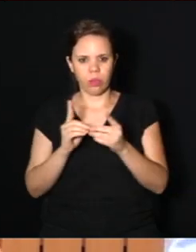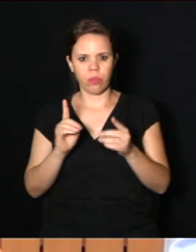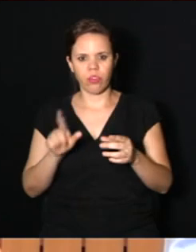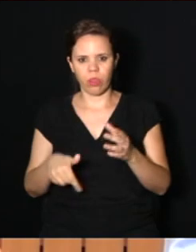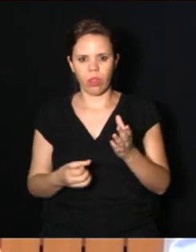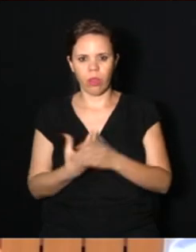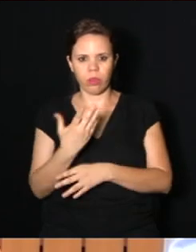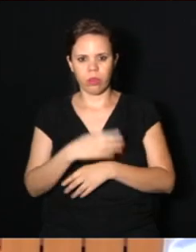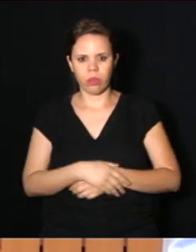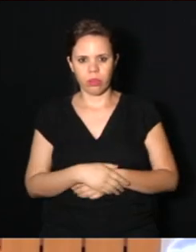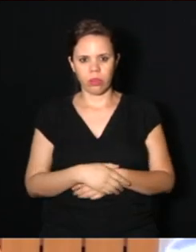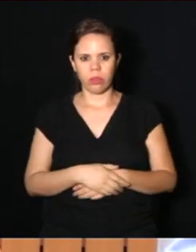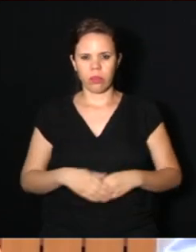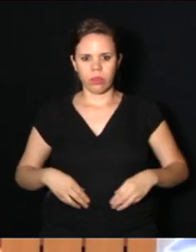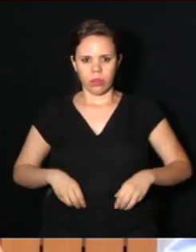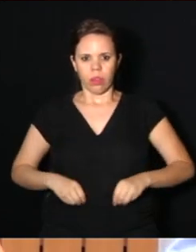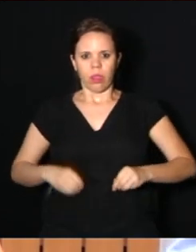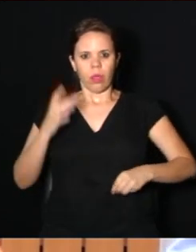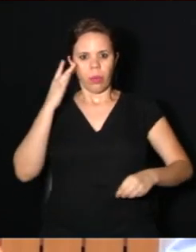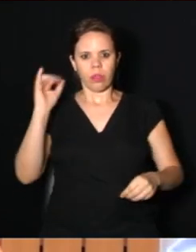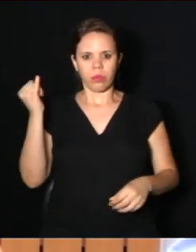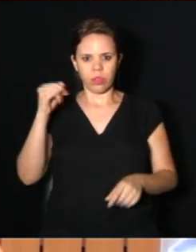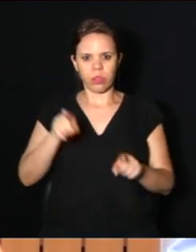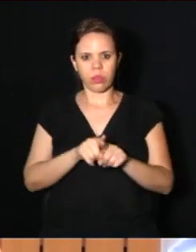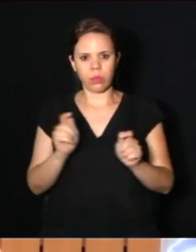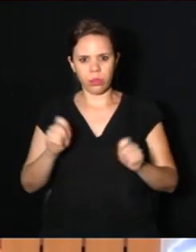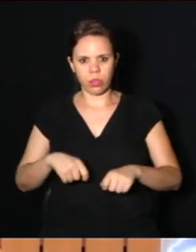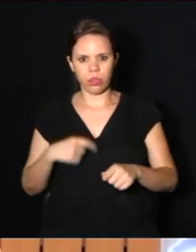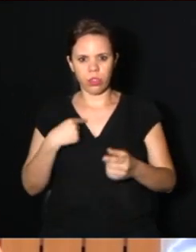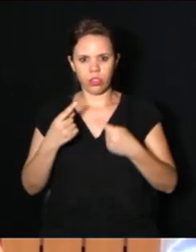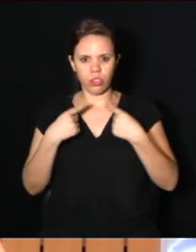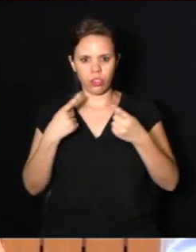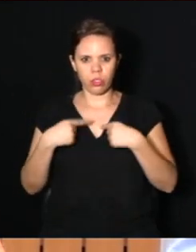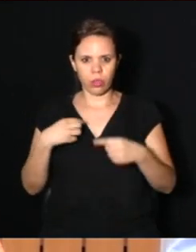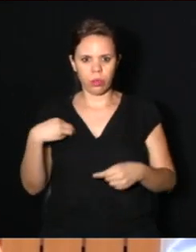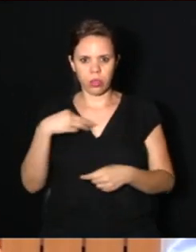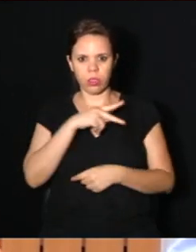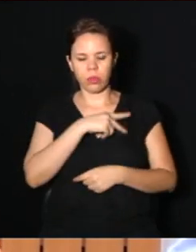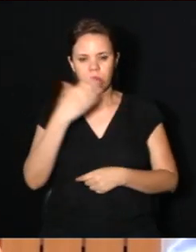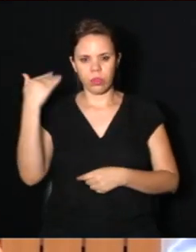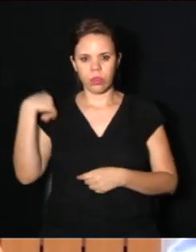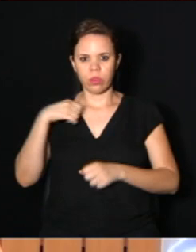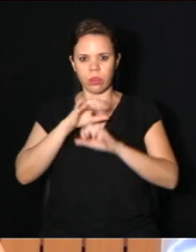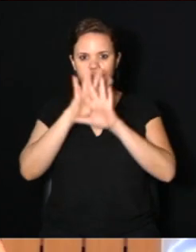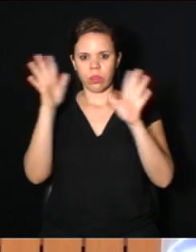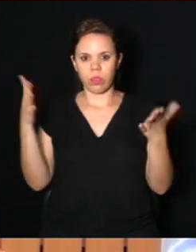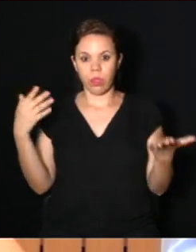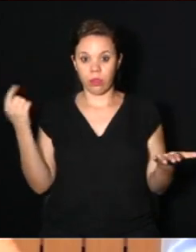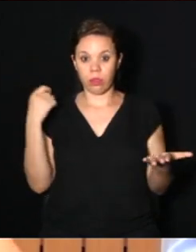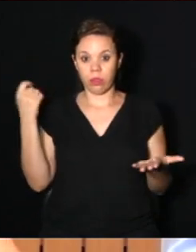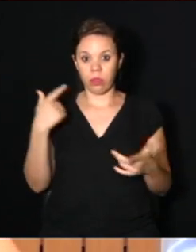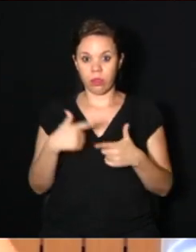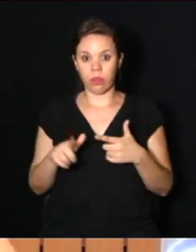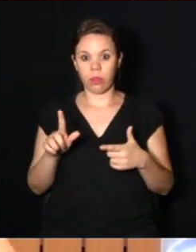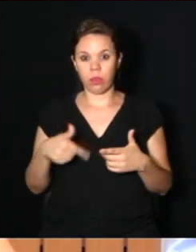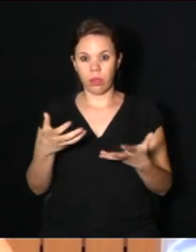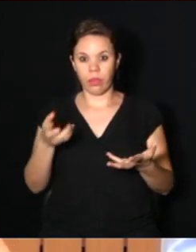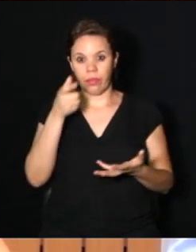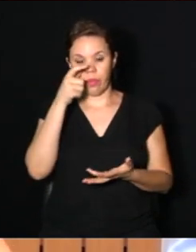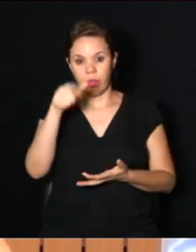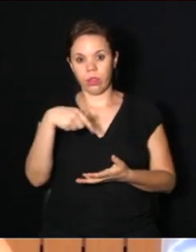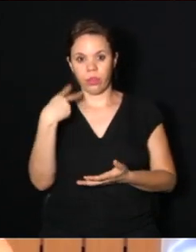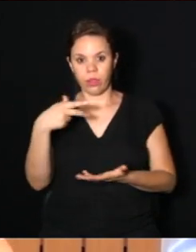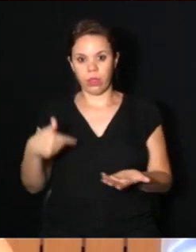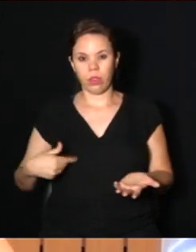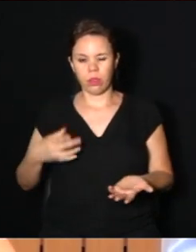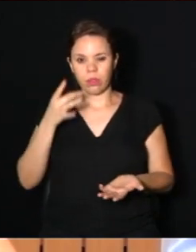acontecendo uma desassistência. Eu acho que é importante que a gente possa dialogar com o Ministério Público e deixar claro o quão grave isso é. Então, queria ver se os vereadores